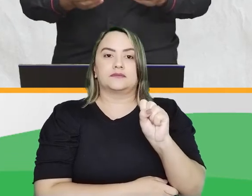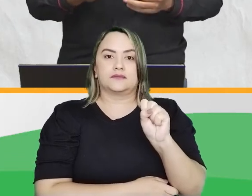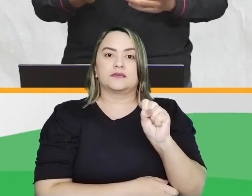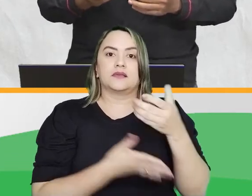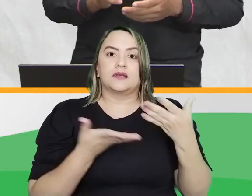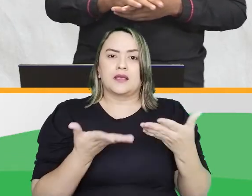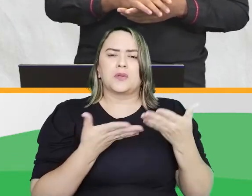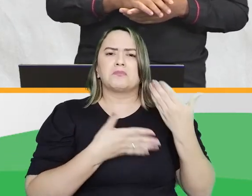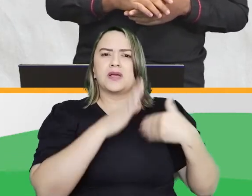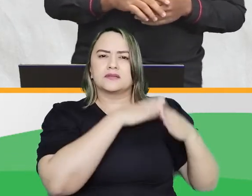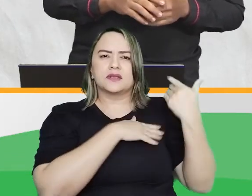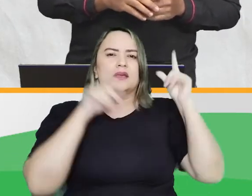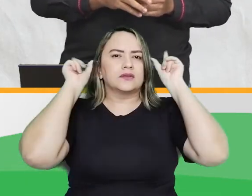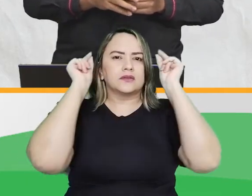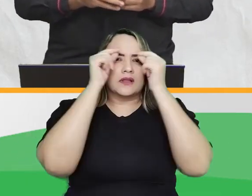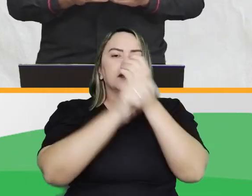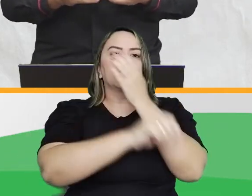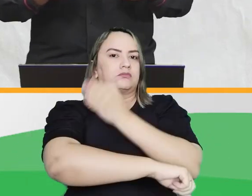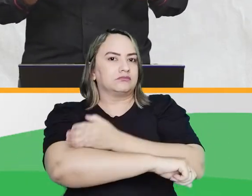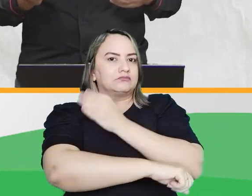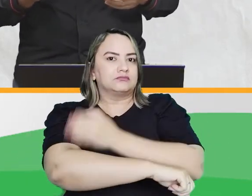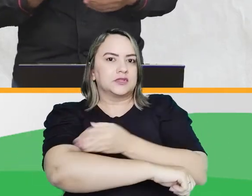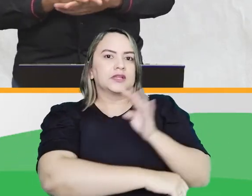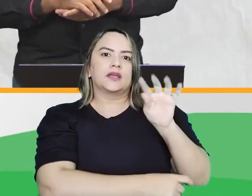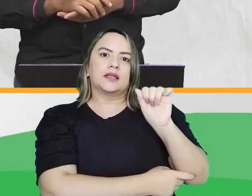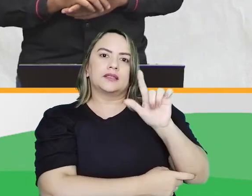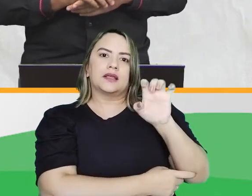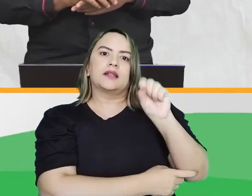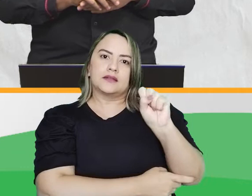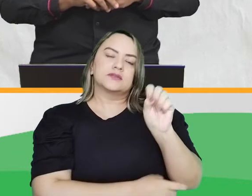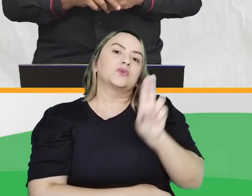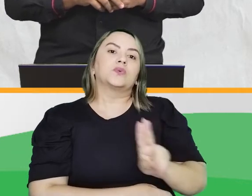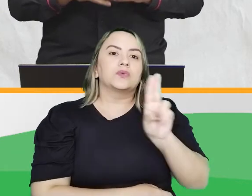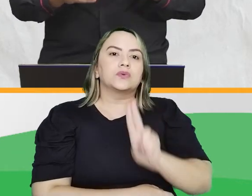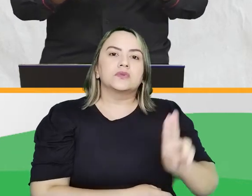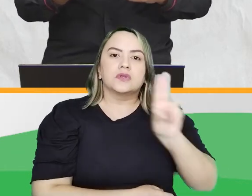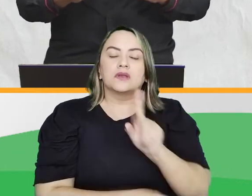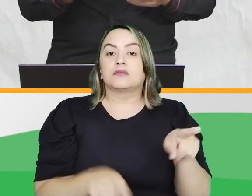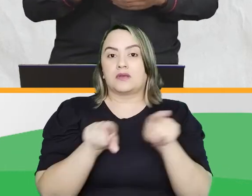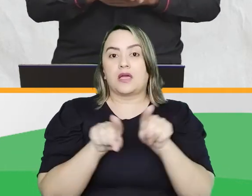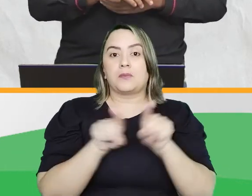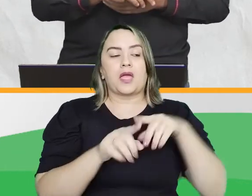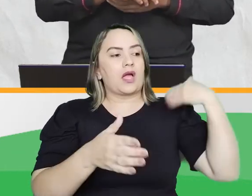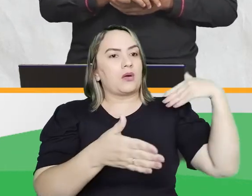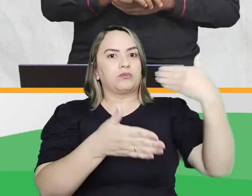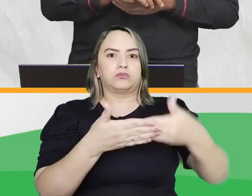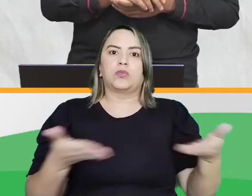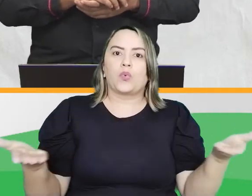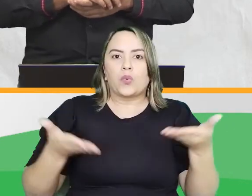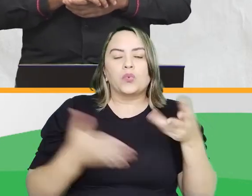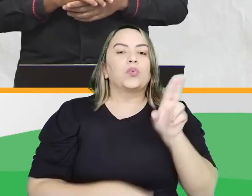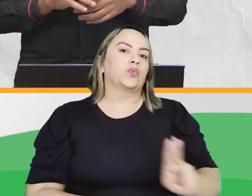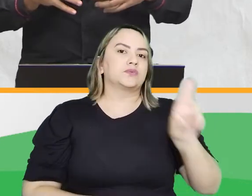são conhecidas há muito tempo, né? Desde a época de Tales de Mileto, né, na Grécia Antiga, até os dias atuais, né, a gente